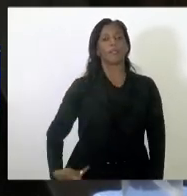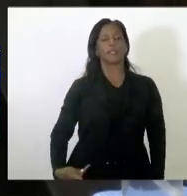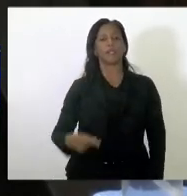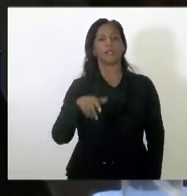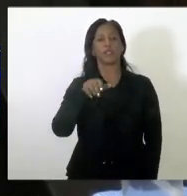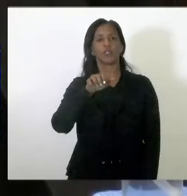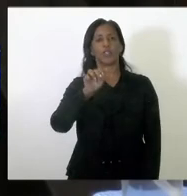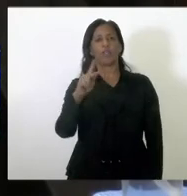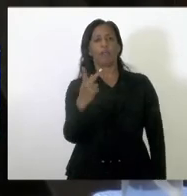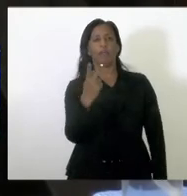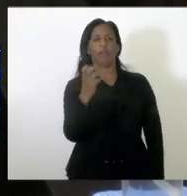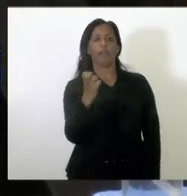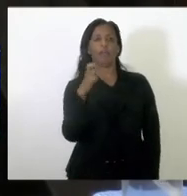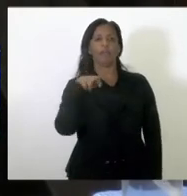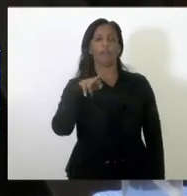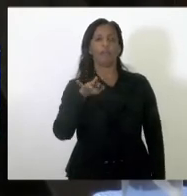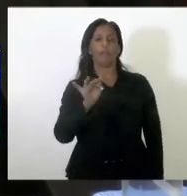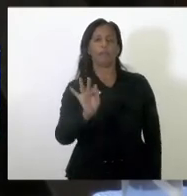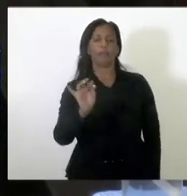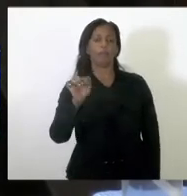Figueira, tratando desse tema.